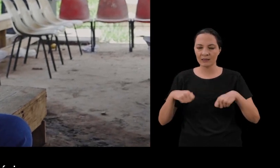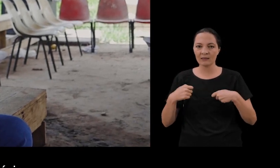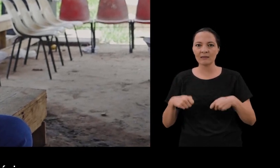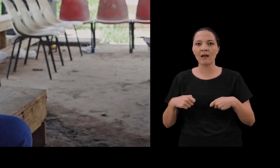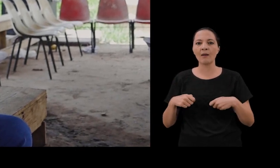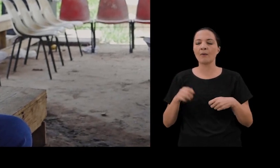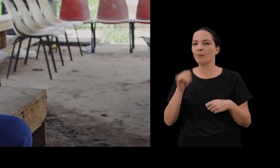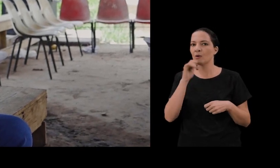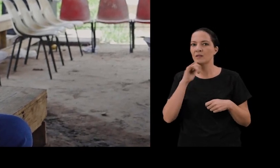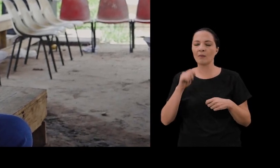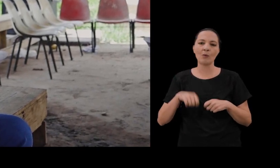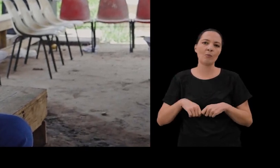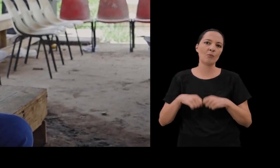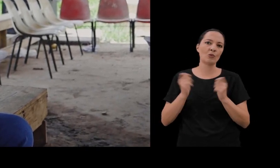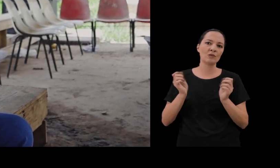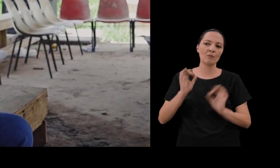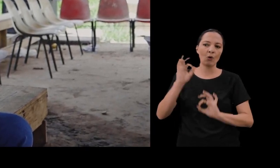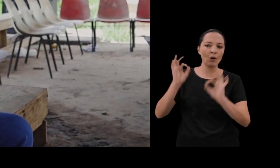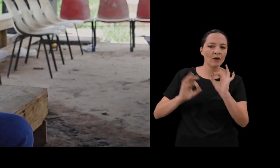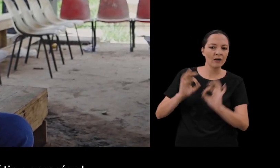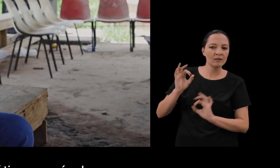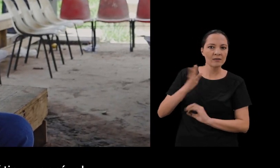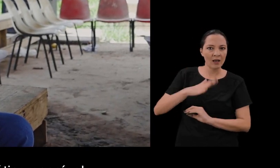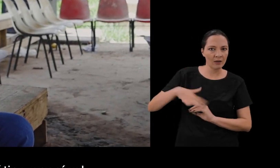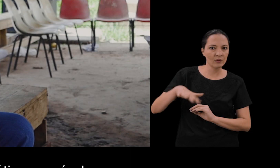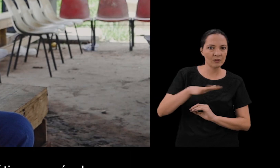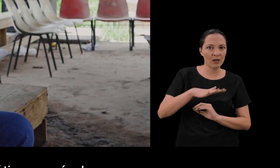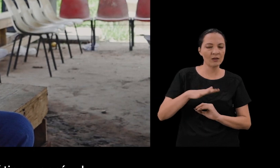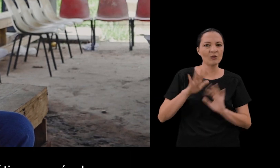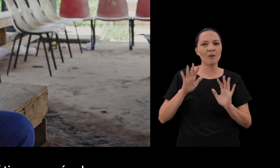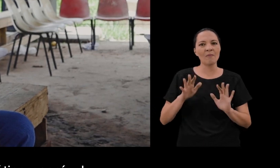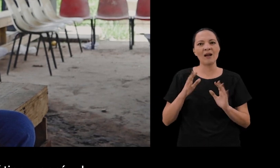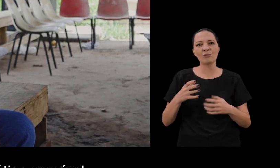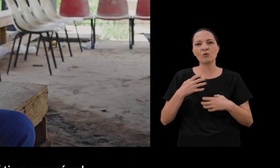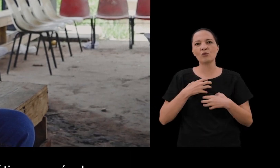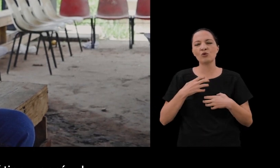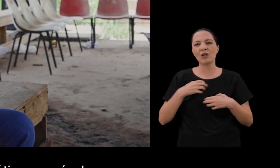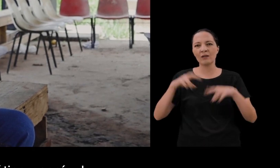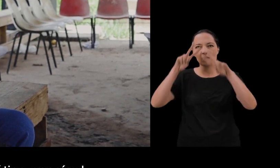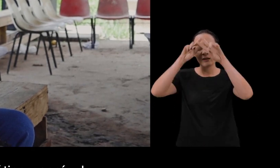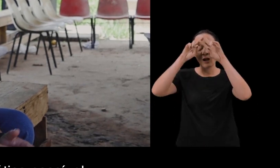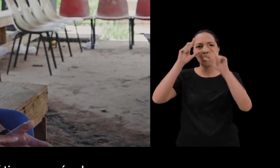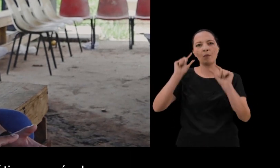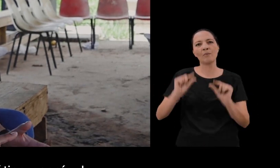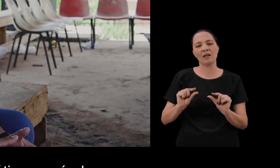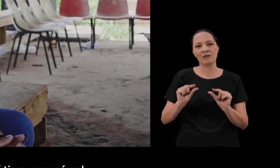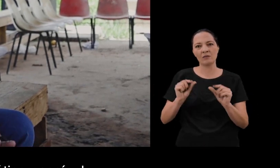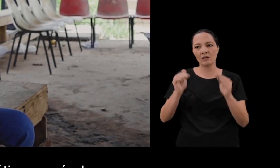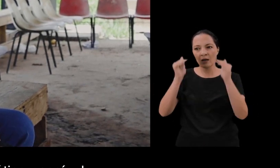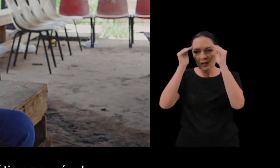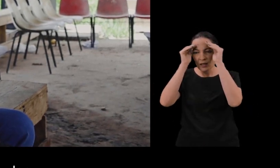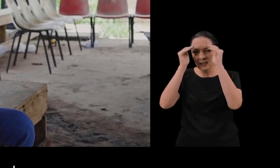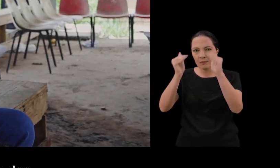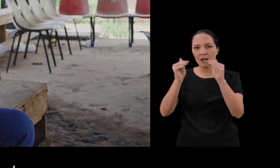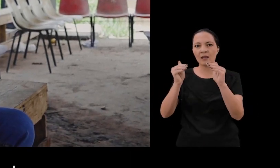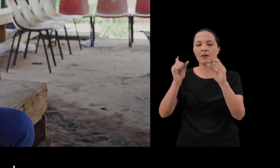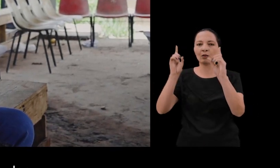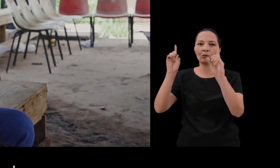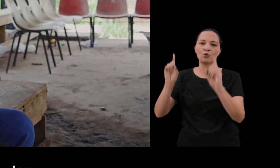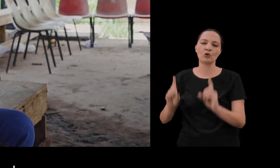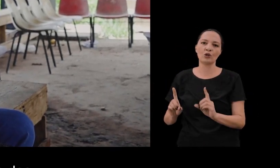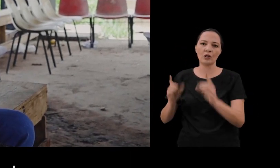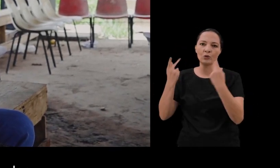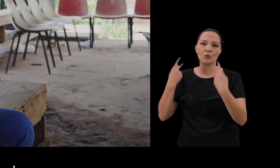possível fazer a regularização fundiária, da forma menos traumática possível, que respeite da melhor forma os